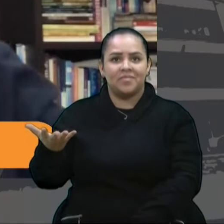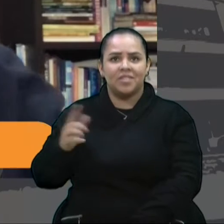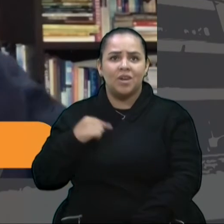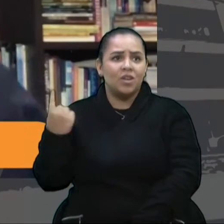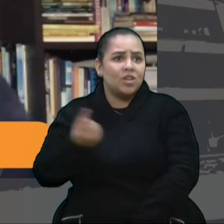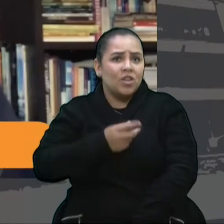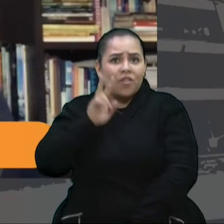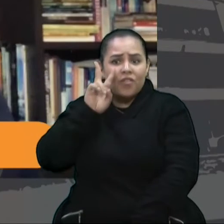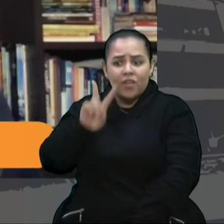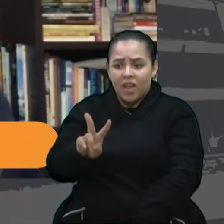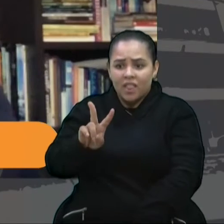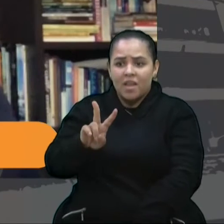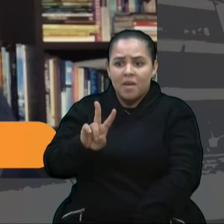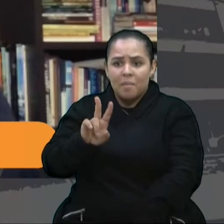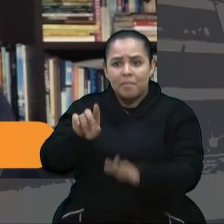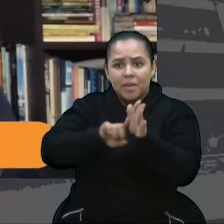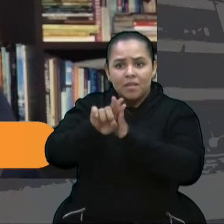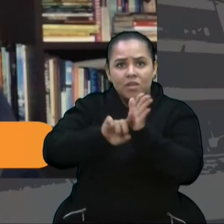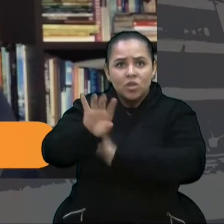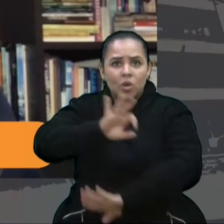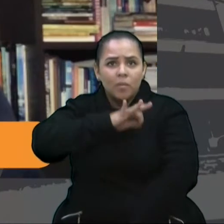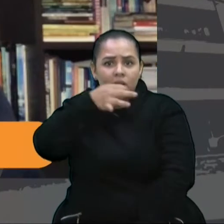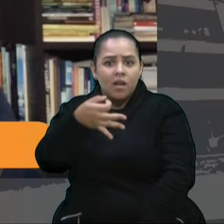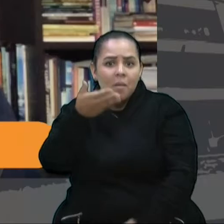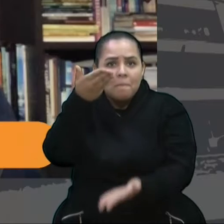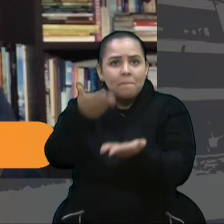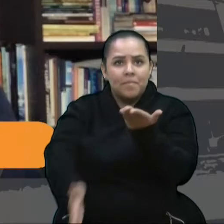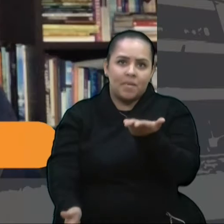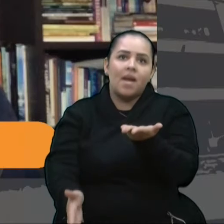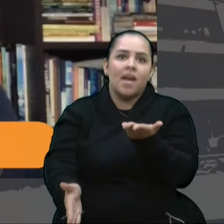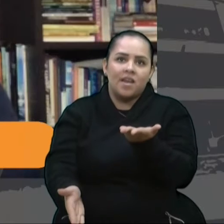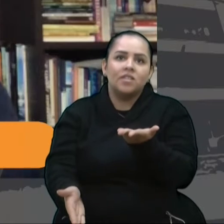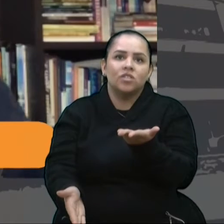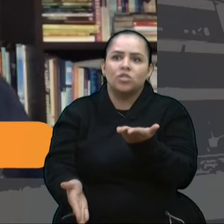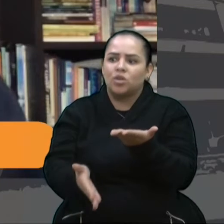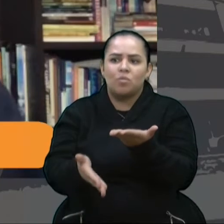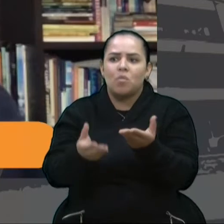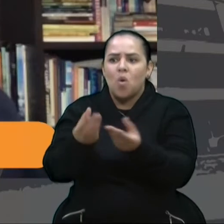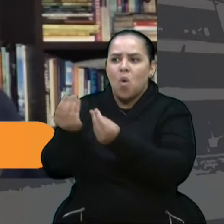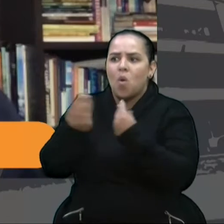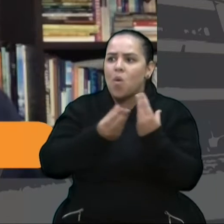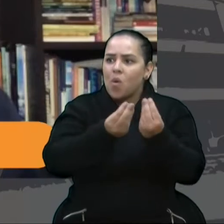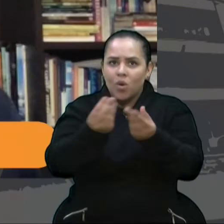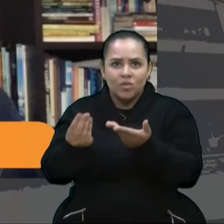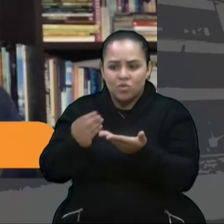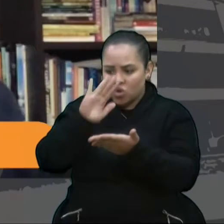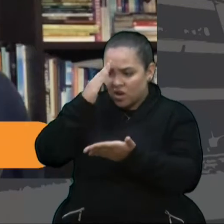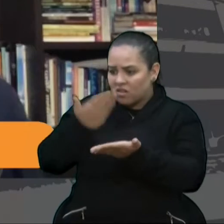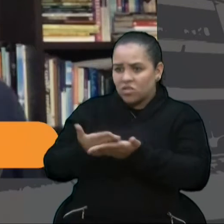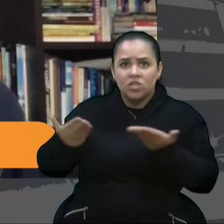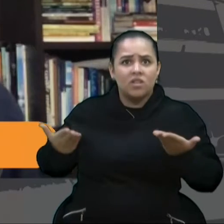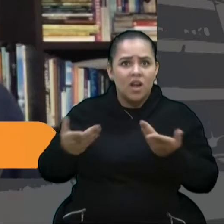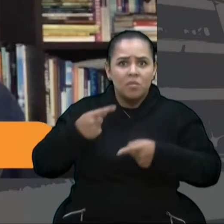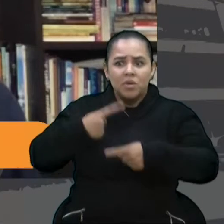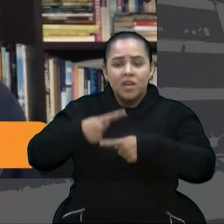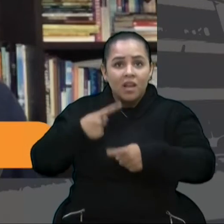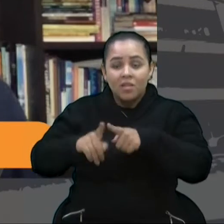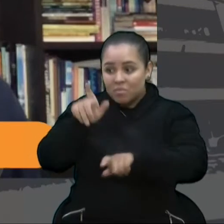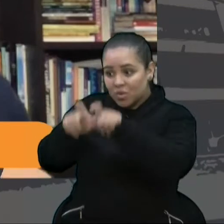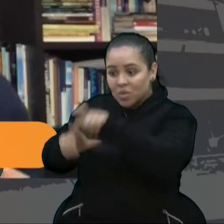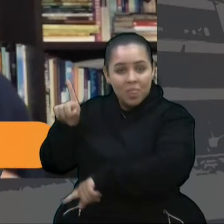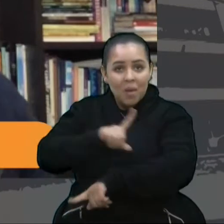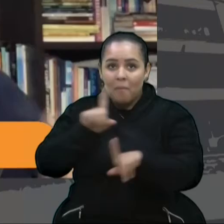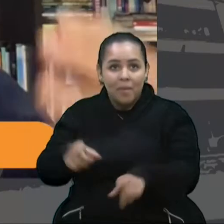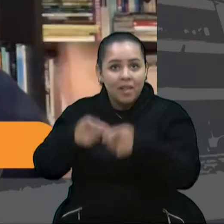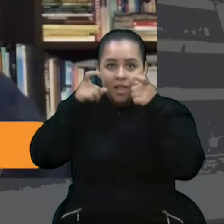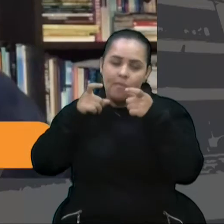nas pesquisas de opinião é uma perda de credibilidade terrível. É outro masoquismo. As pessoas não percebem, as pessoas